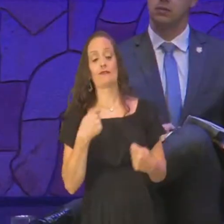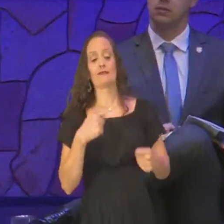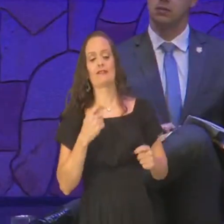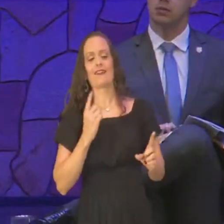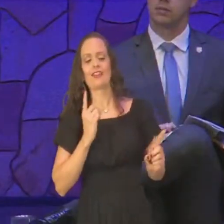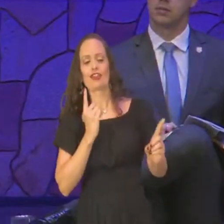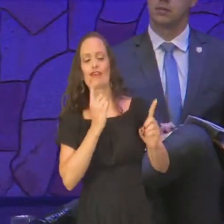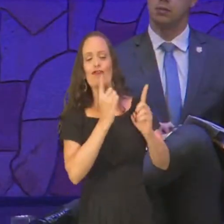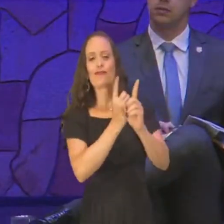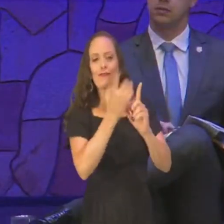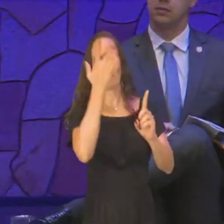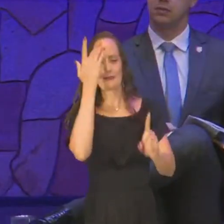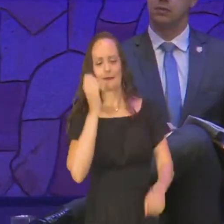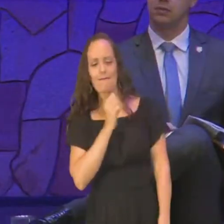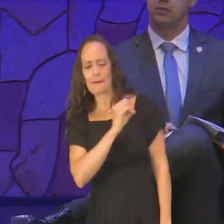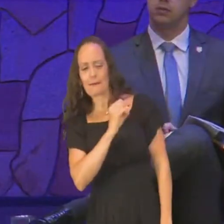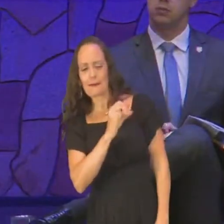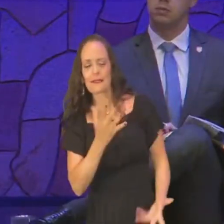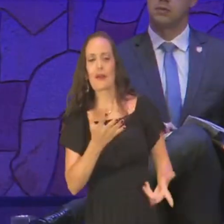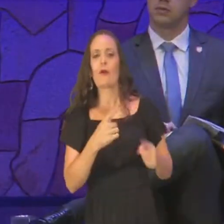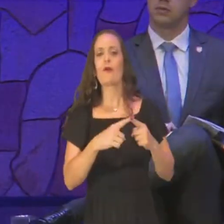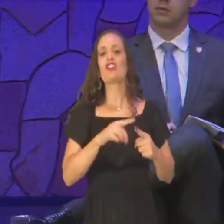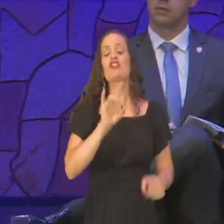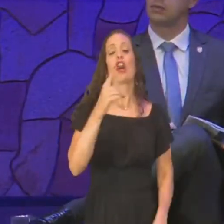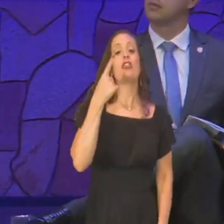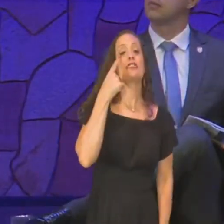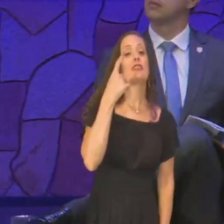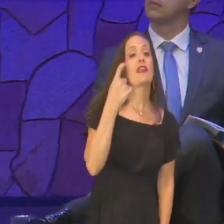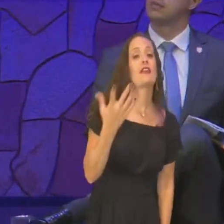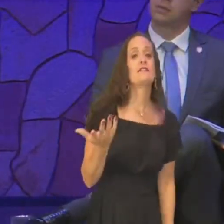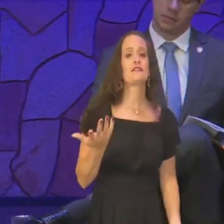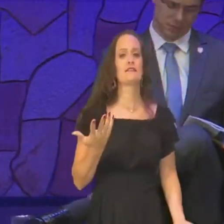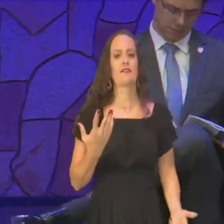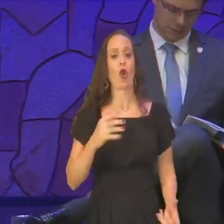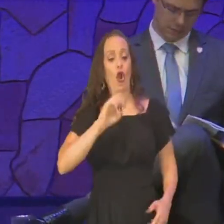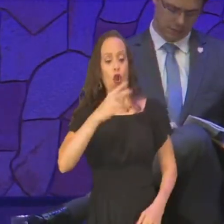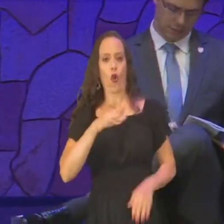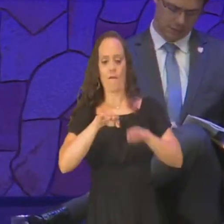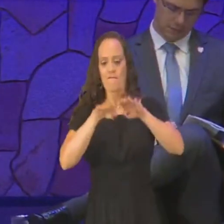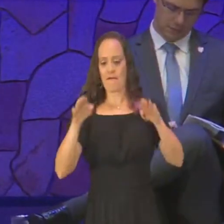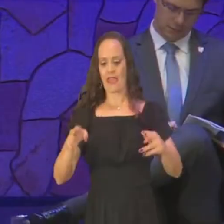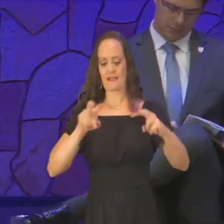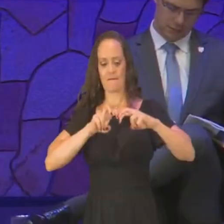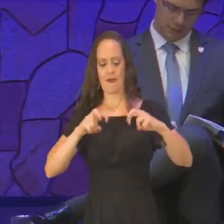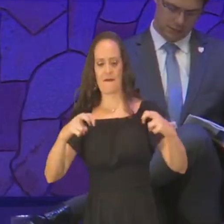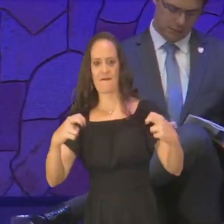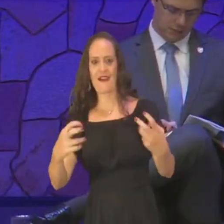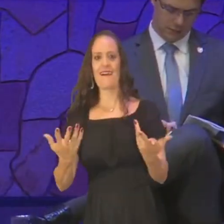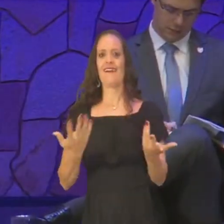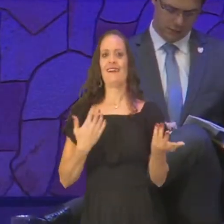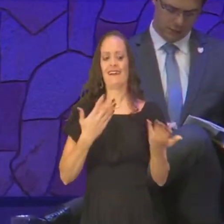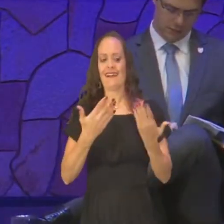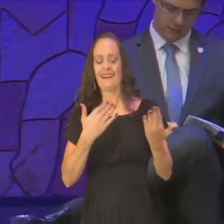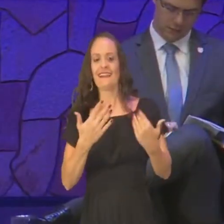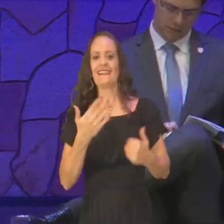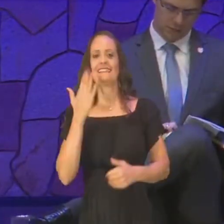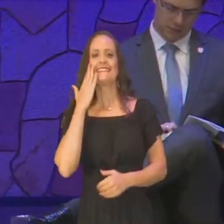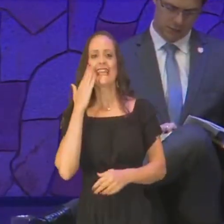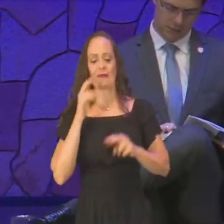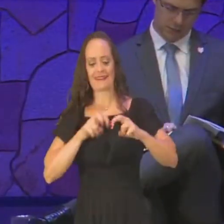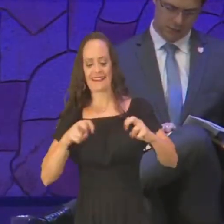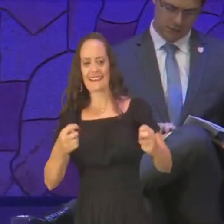de outras pessoas porque nós temos apenas interesse, nos assentamos na mesa de alguém que possa nos oferecer algum